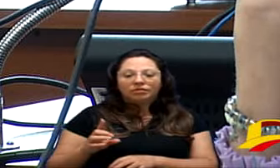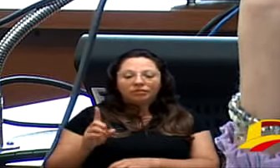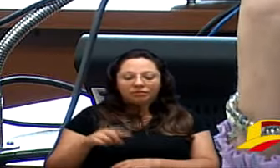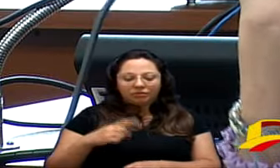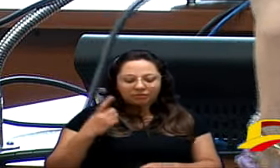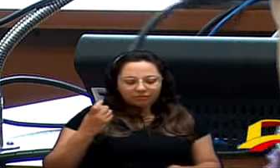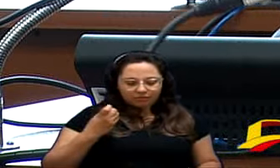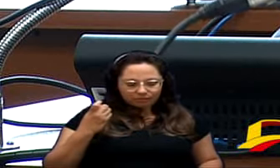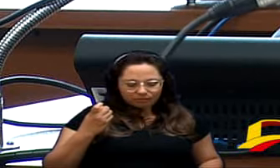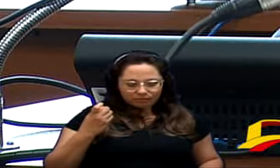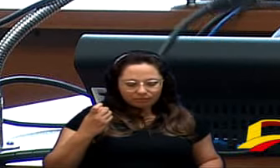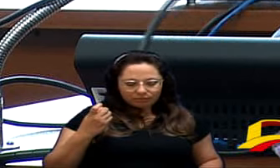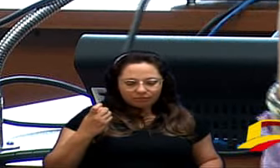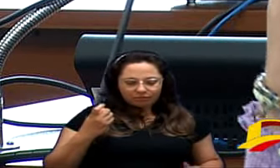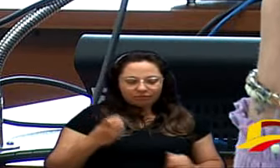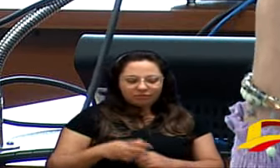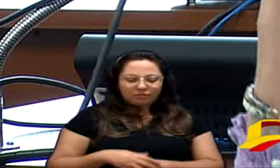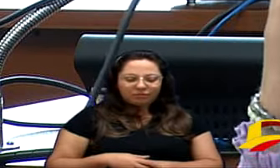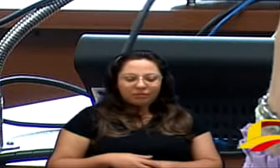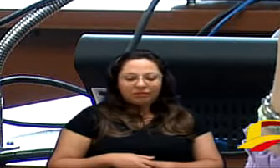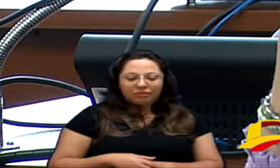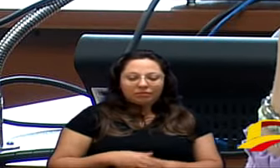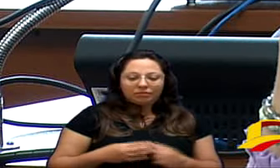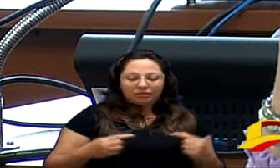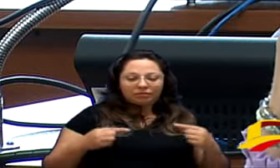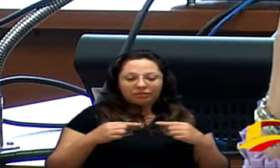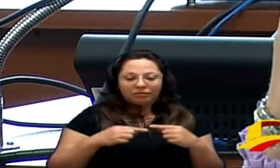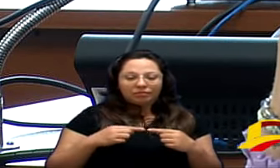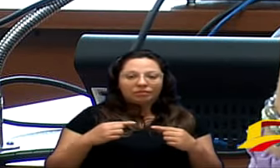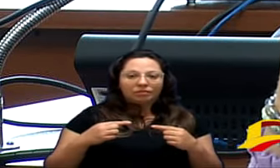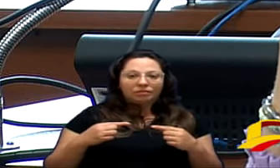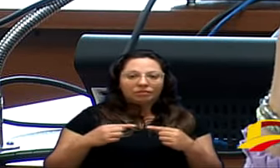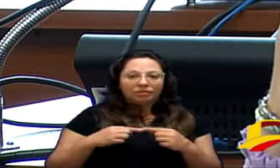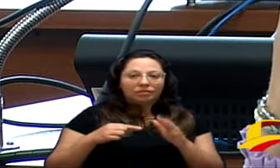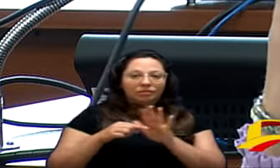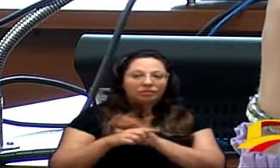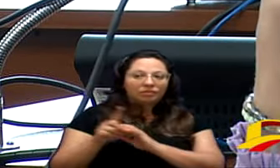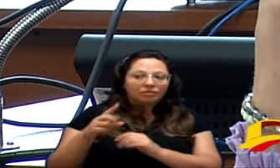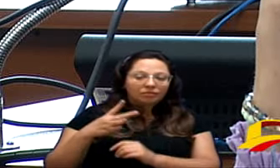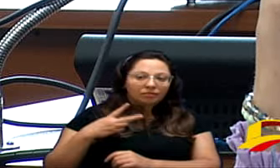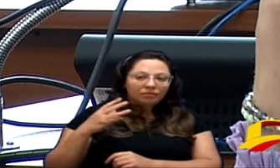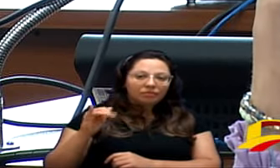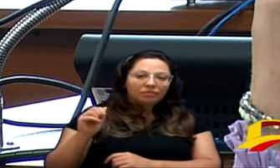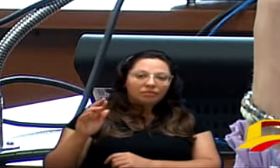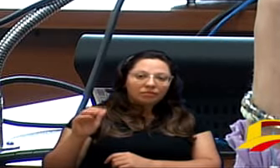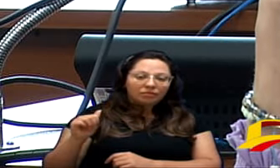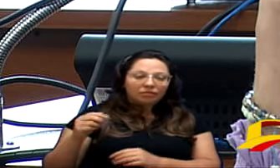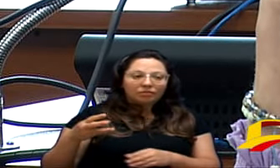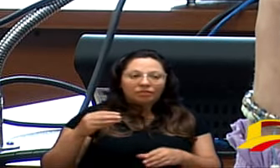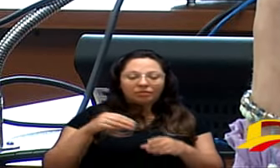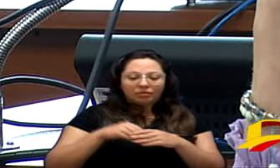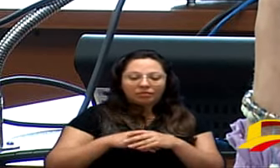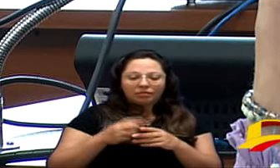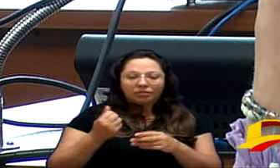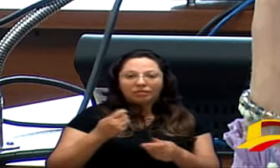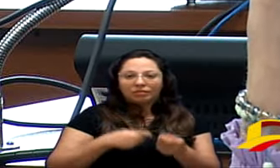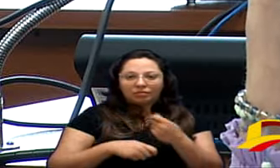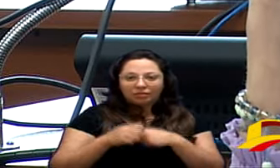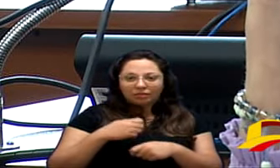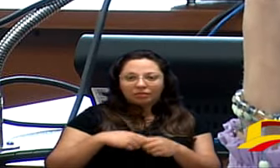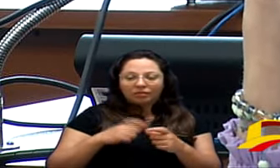sim acho que pertinente a pergunta da vereadora Iara tá dentro do orçamento que nós vamos discutir a Loa